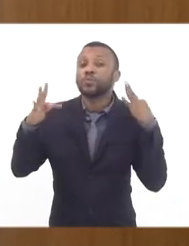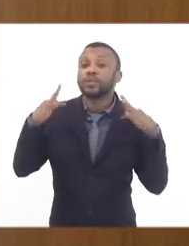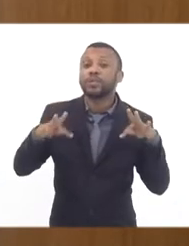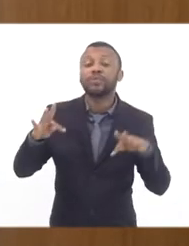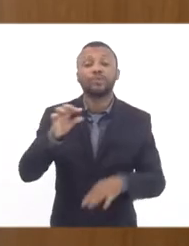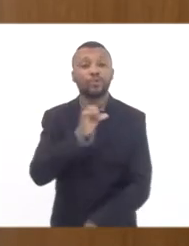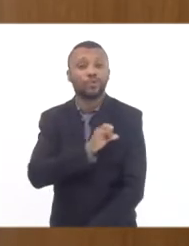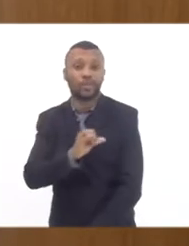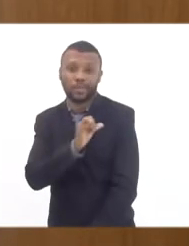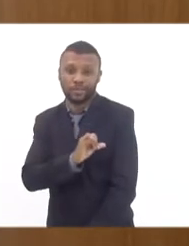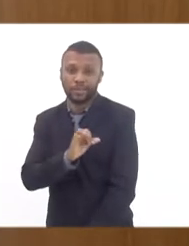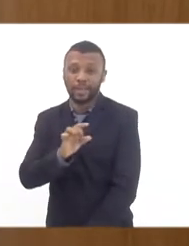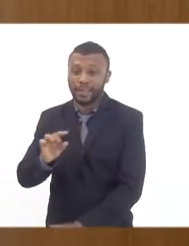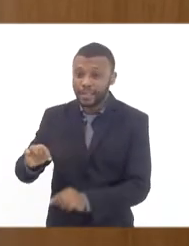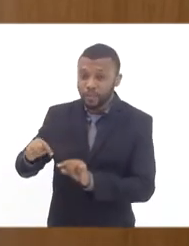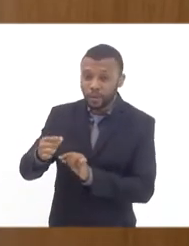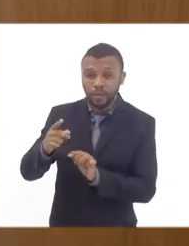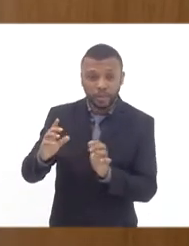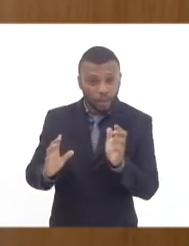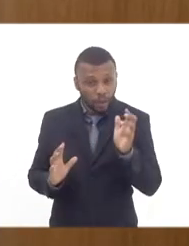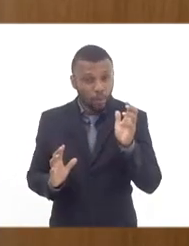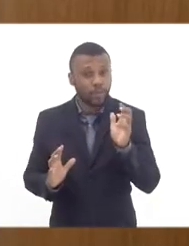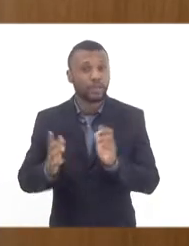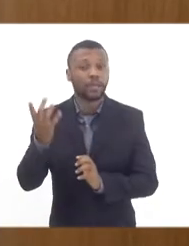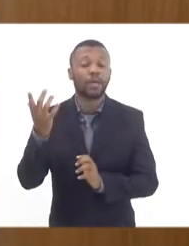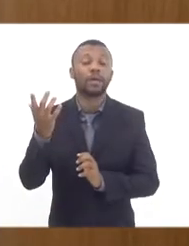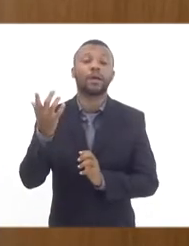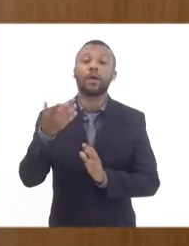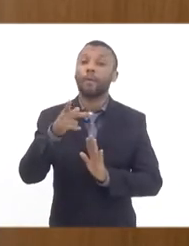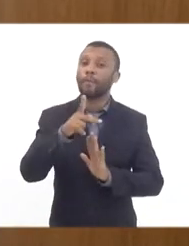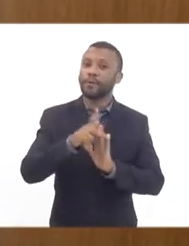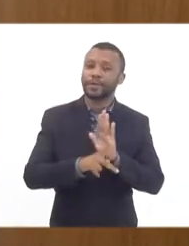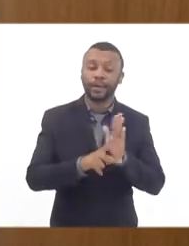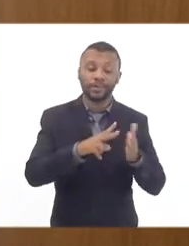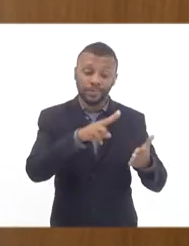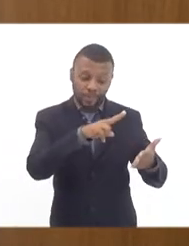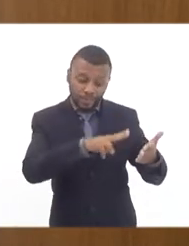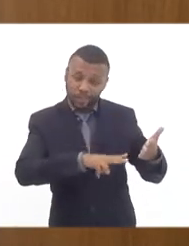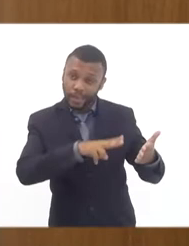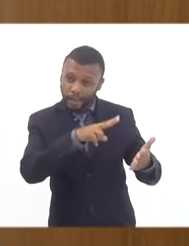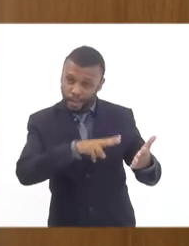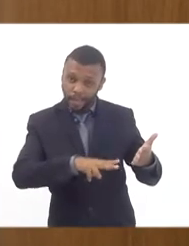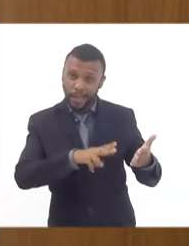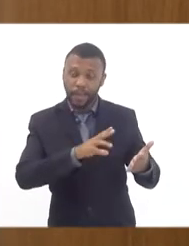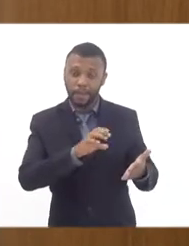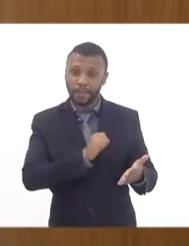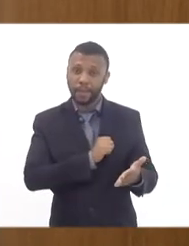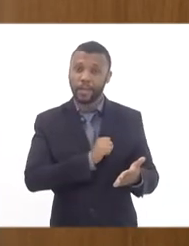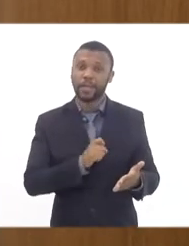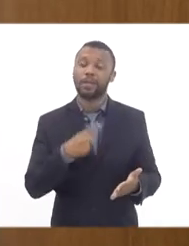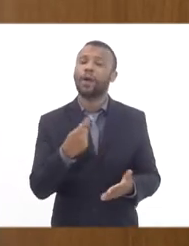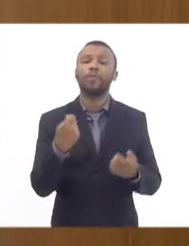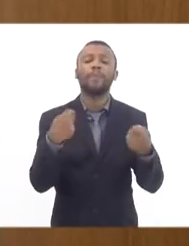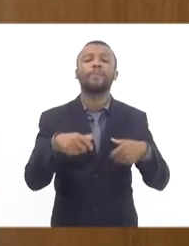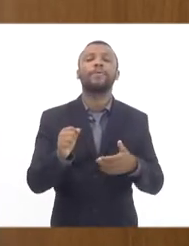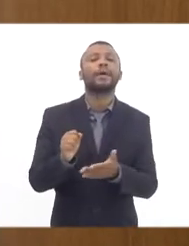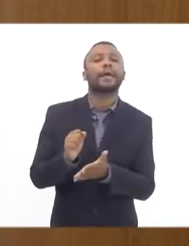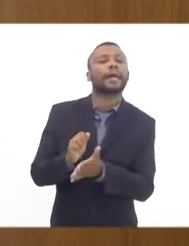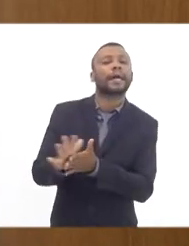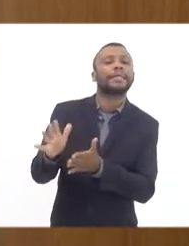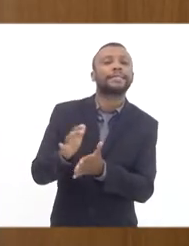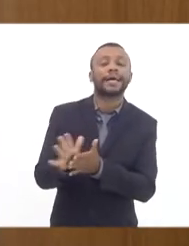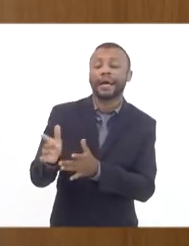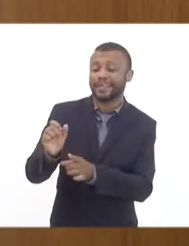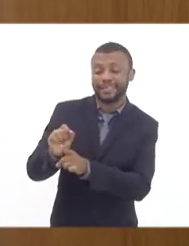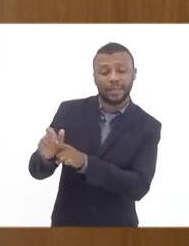que aconteceu o Salão Ler, nós não precisamos gastar dinheiro com ônibus para vir a um evento na cidade de São Gonçalo,